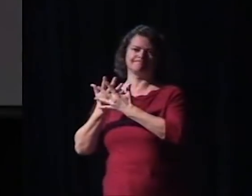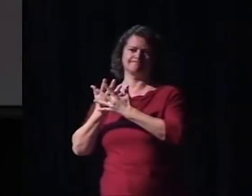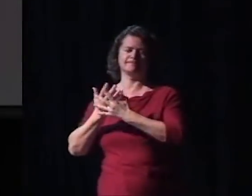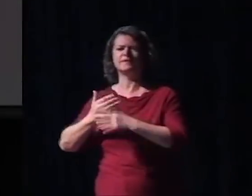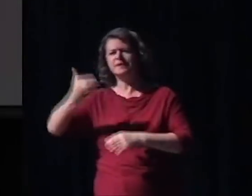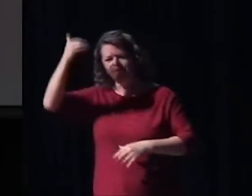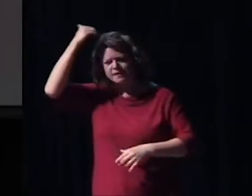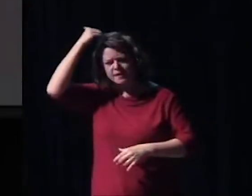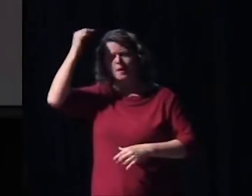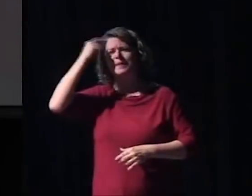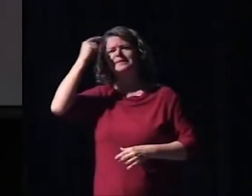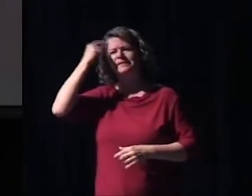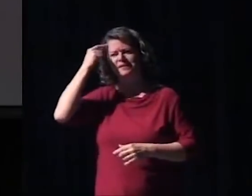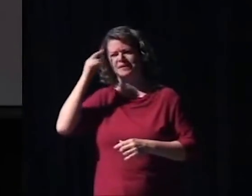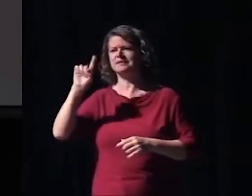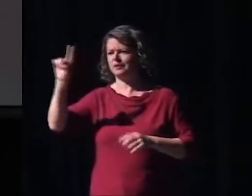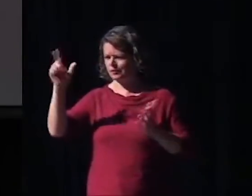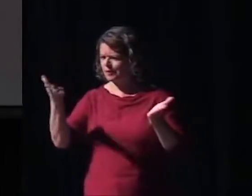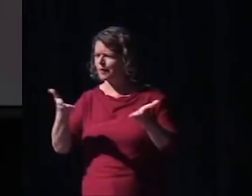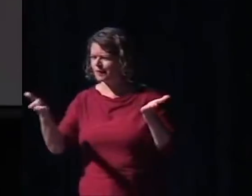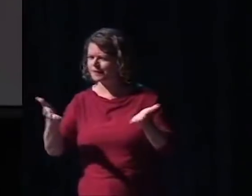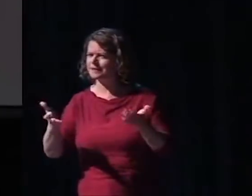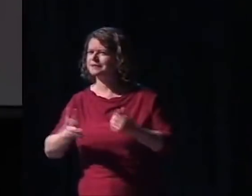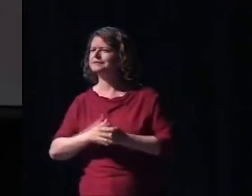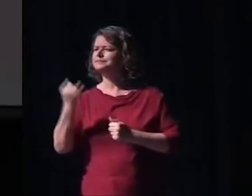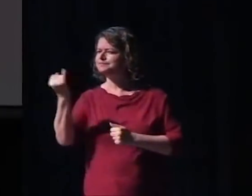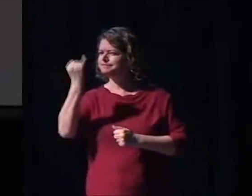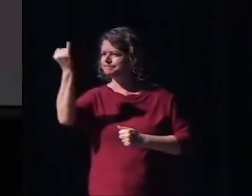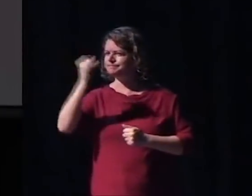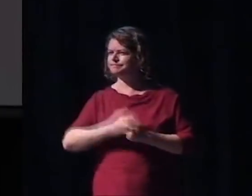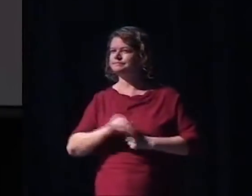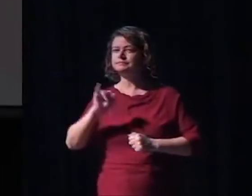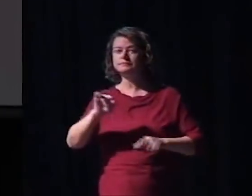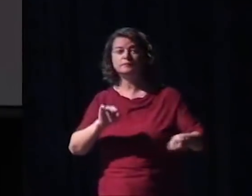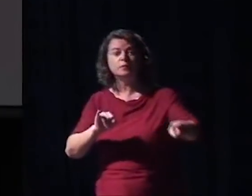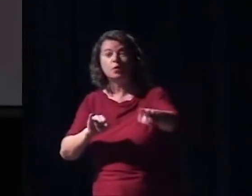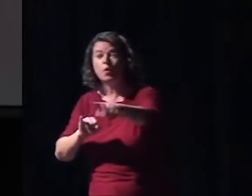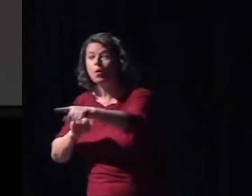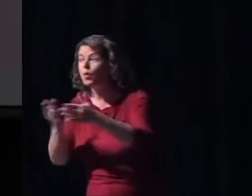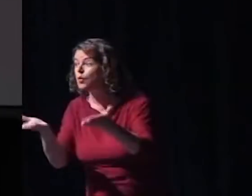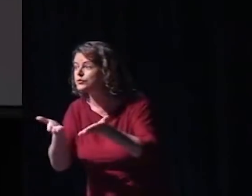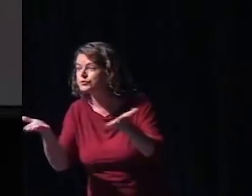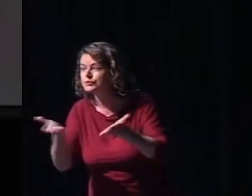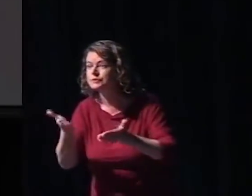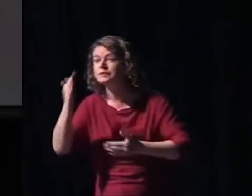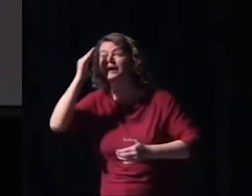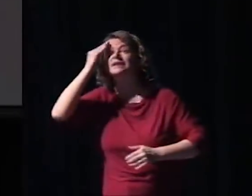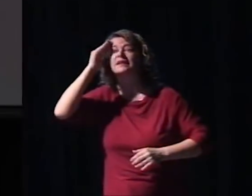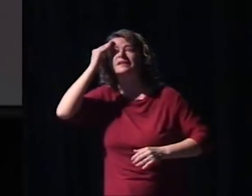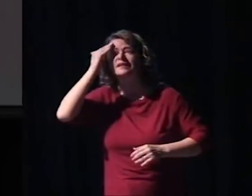sua cabeça então. Se você hoje quer consagrar a sua vida ao Senhor,